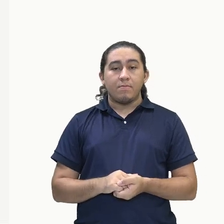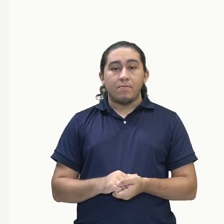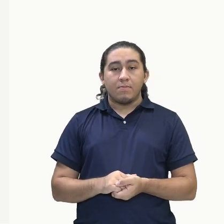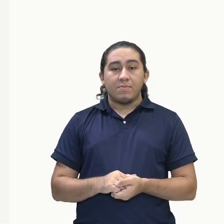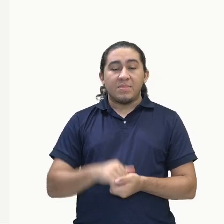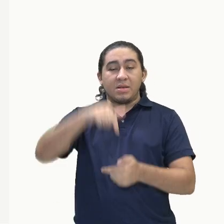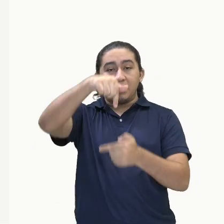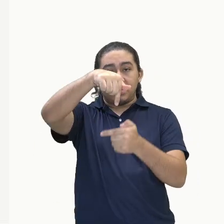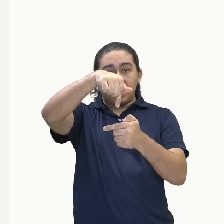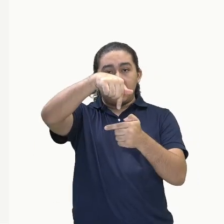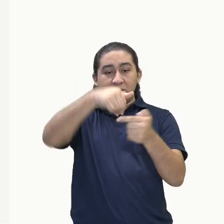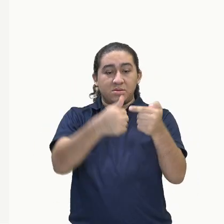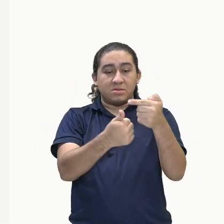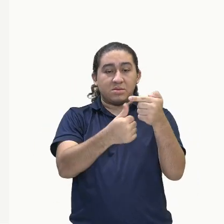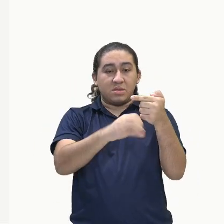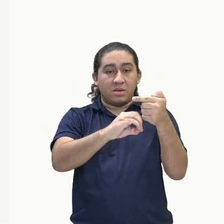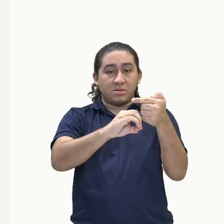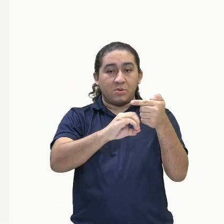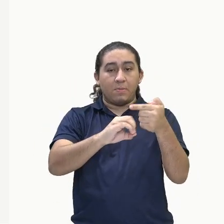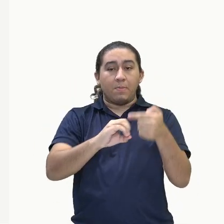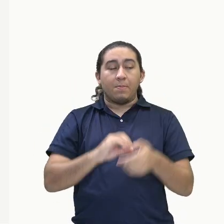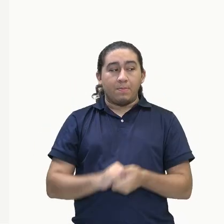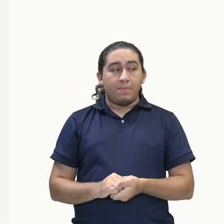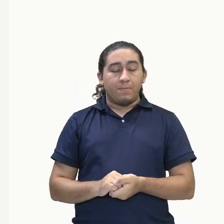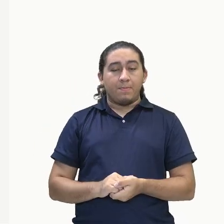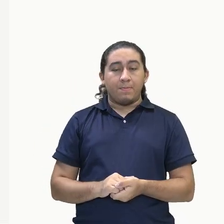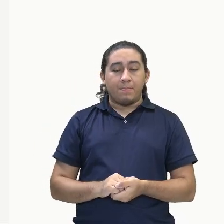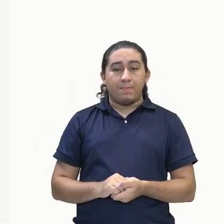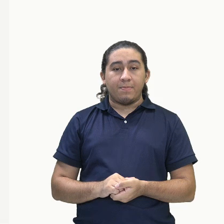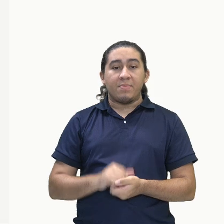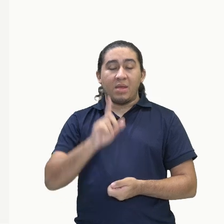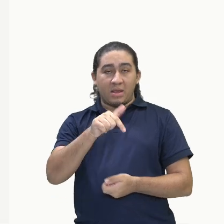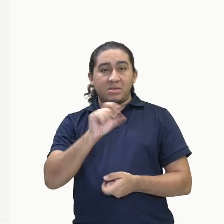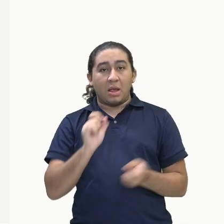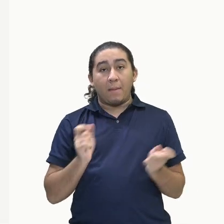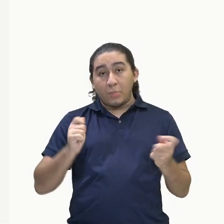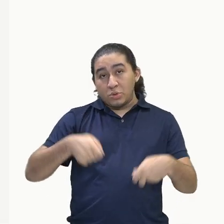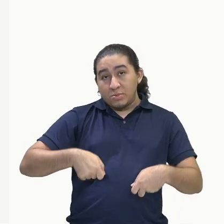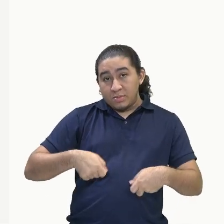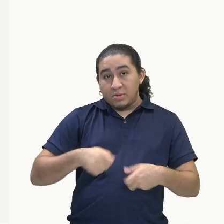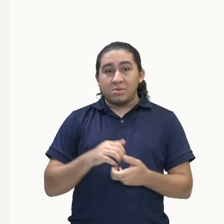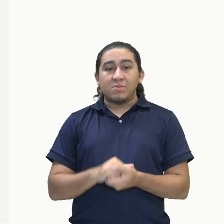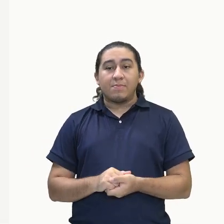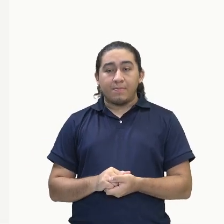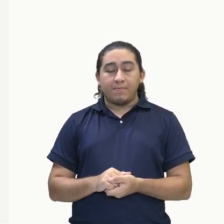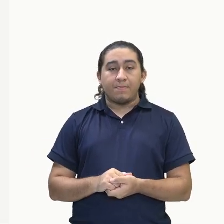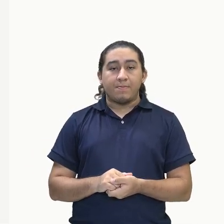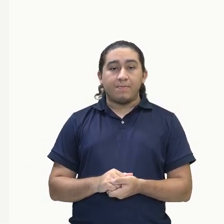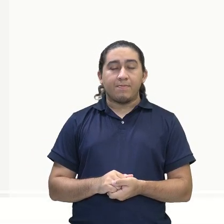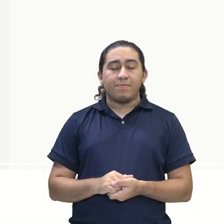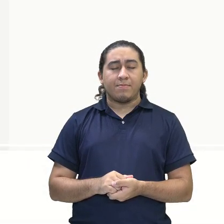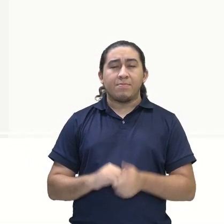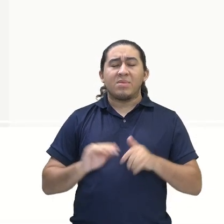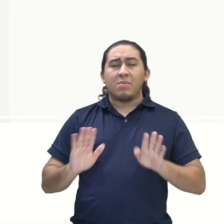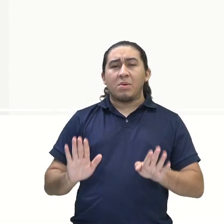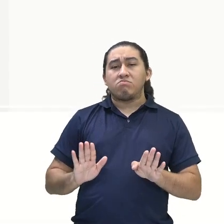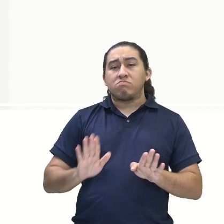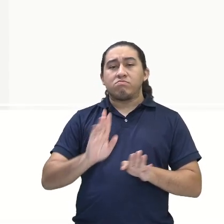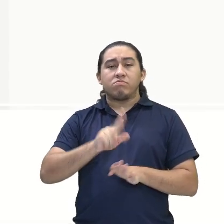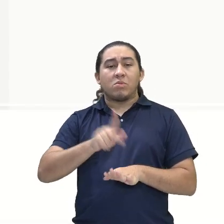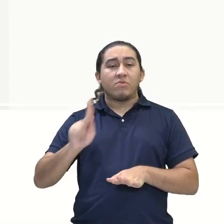7 dividido por 10. Essa é a probabilidade. Professor,